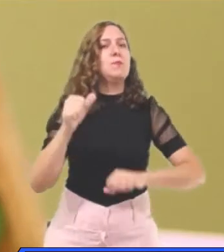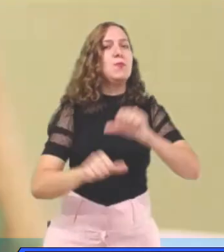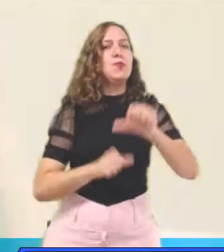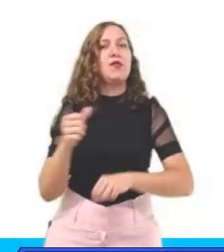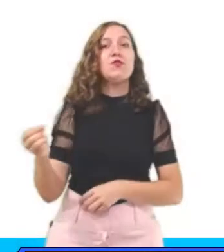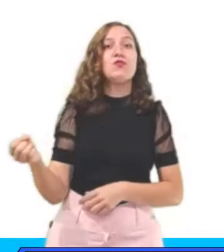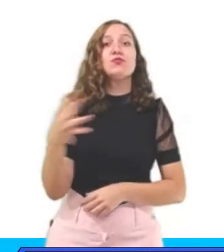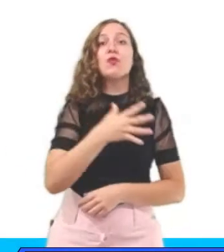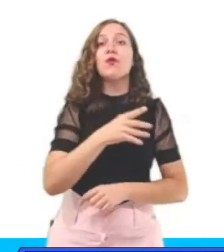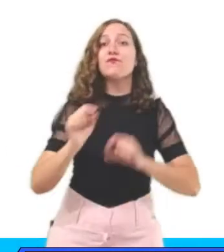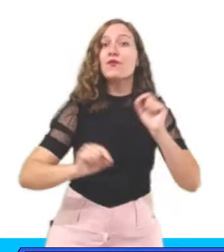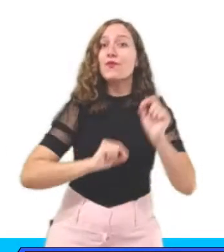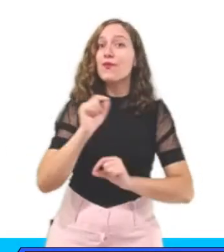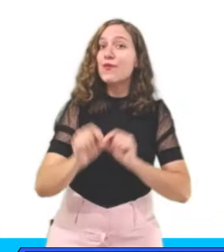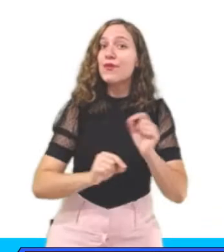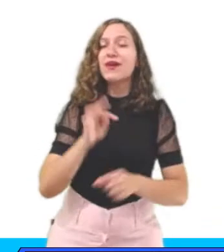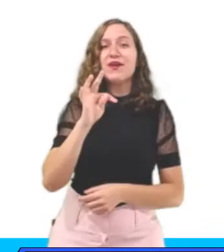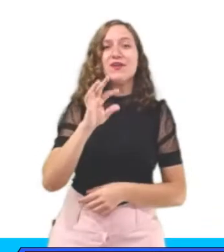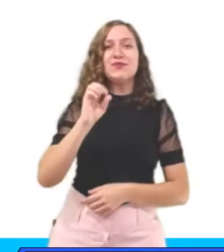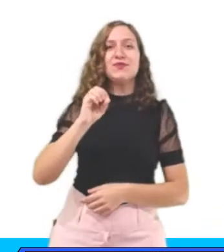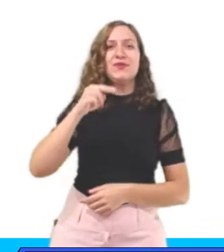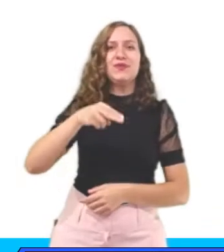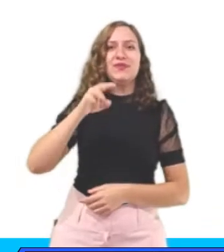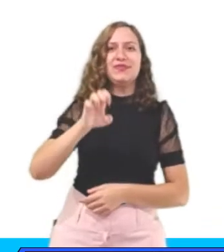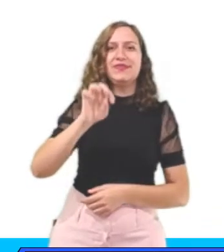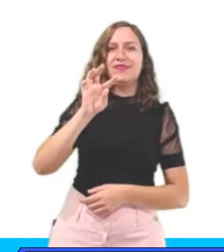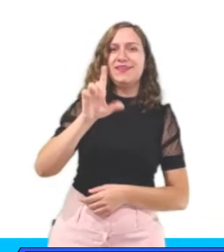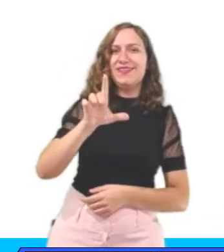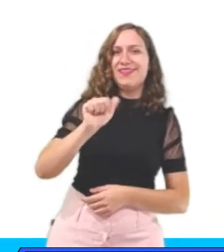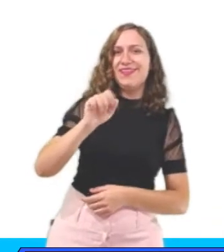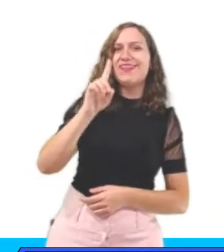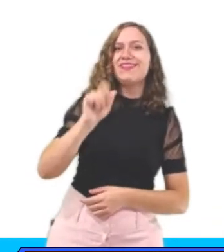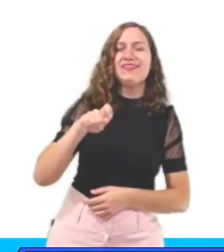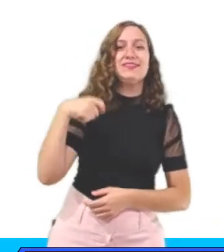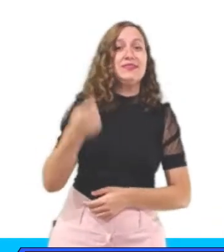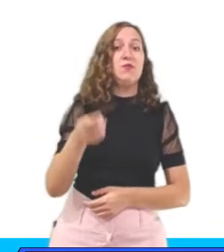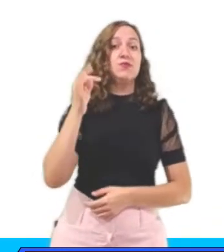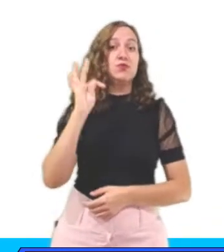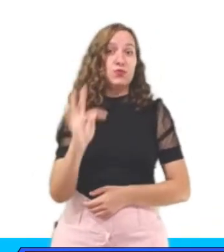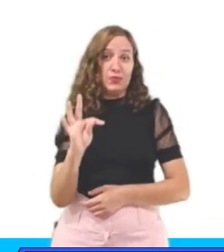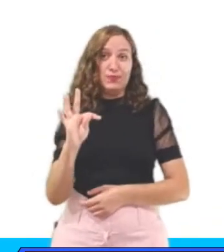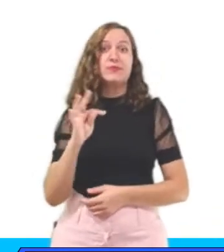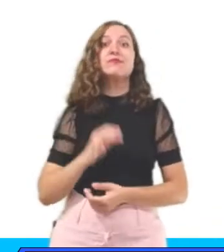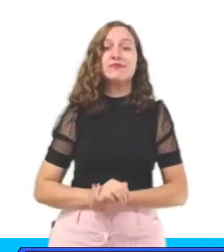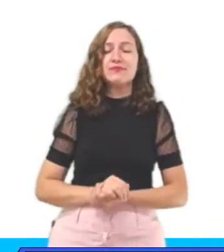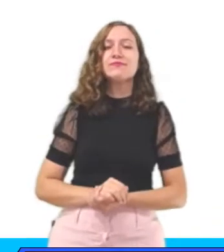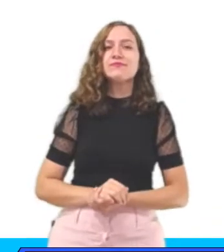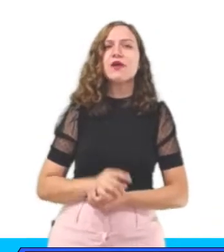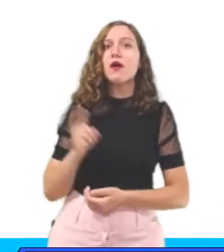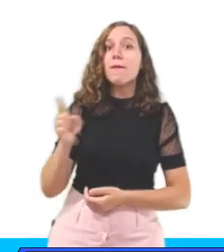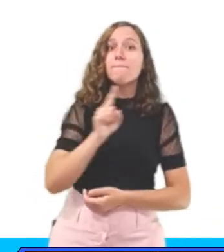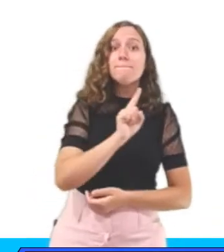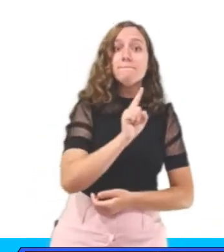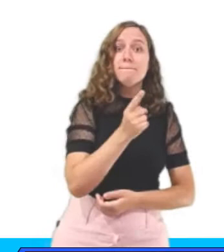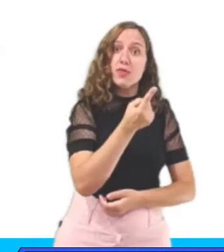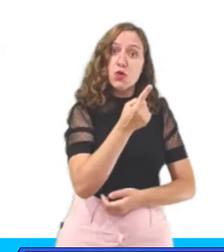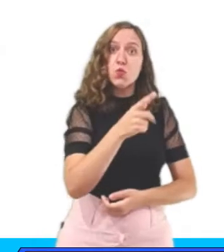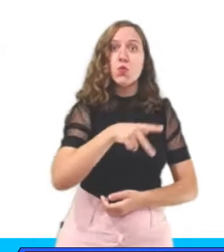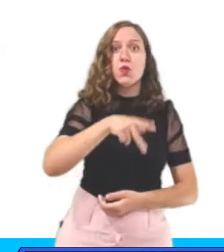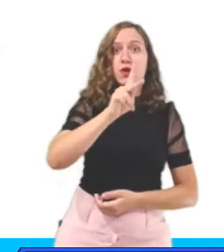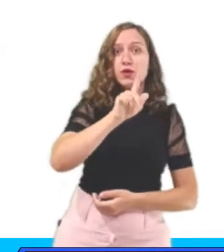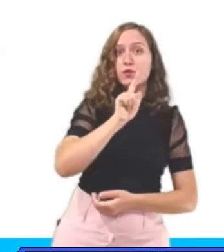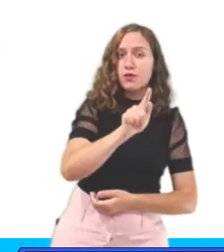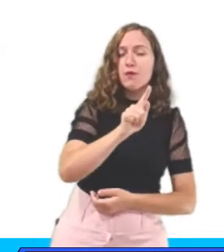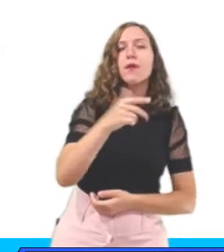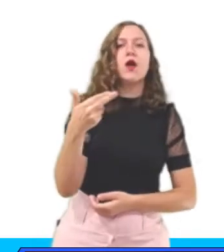outra unidade de medida, que é a tonelada. Então, olha só, 1.000 quilos é